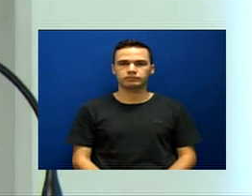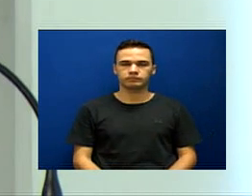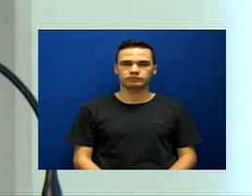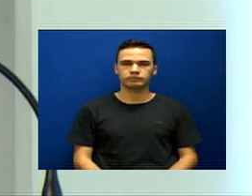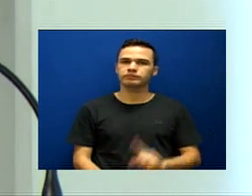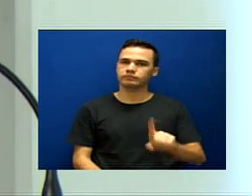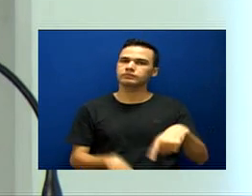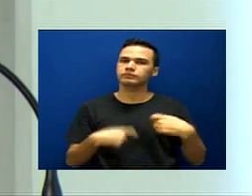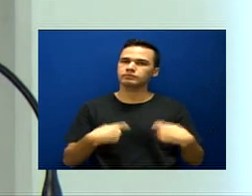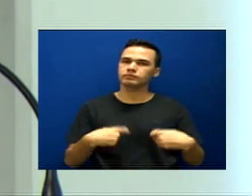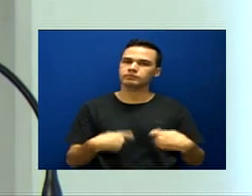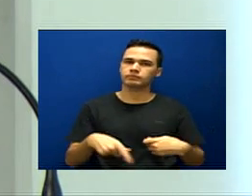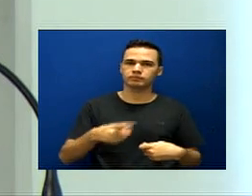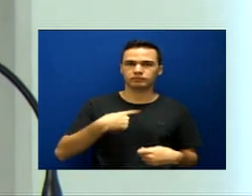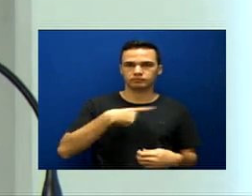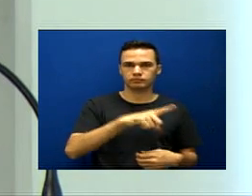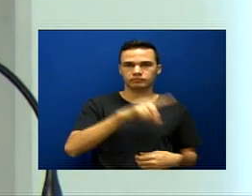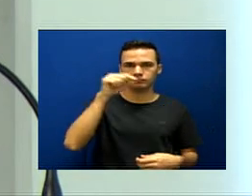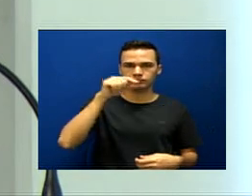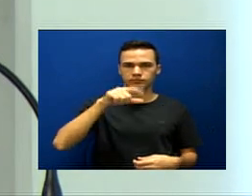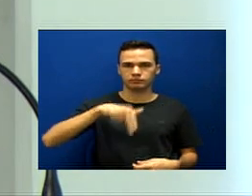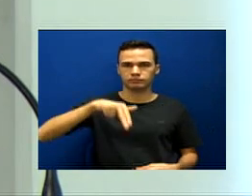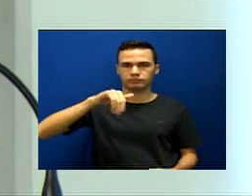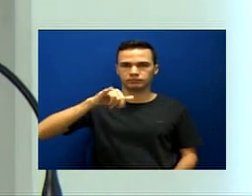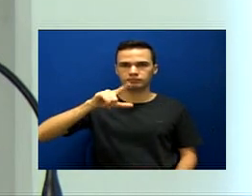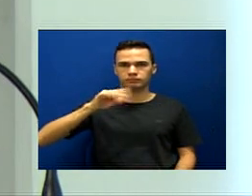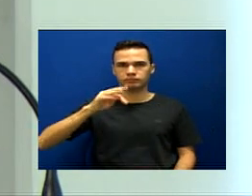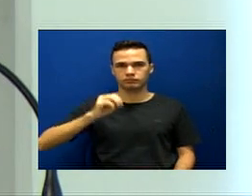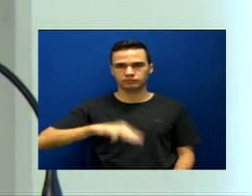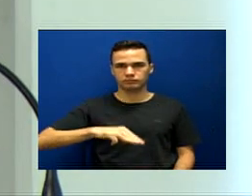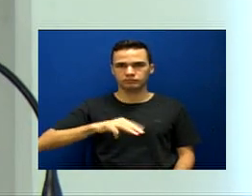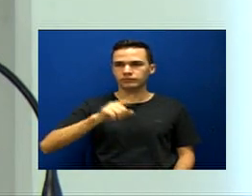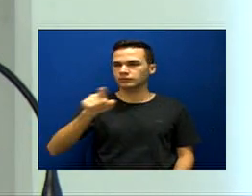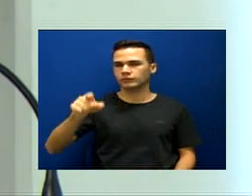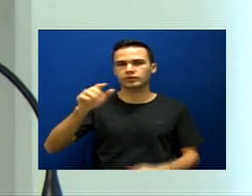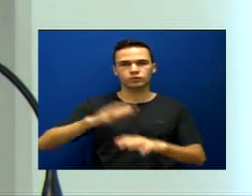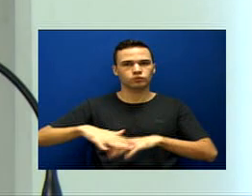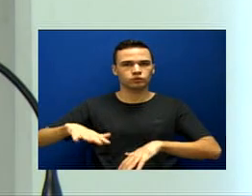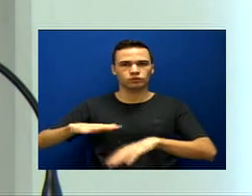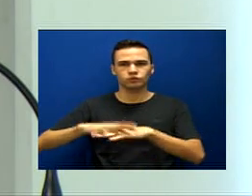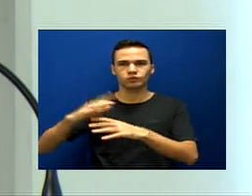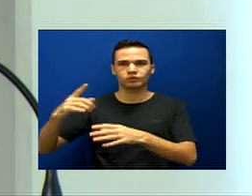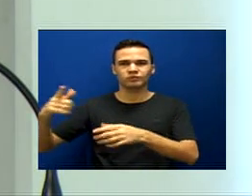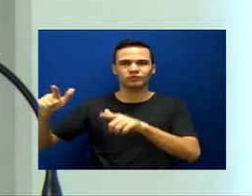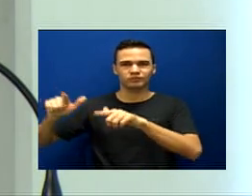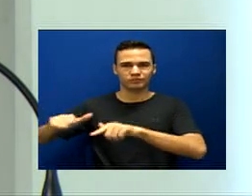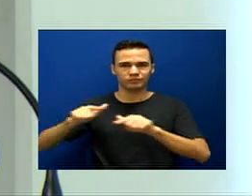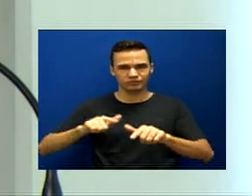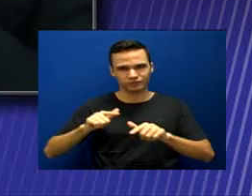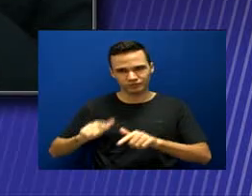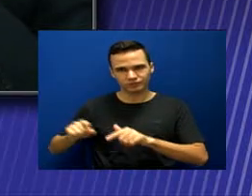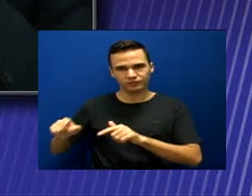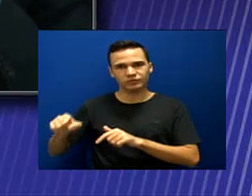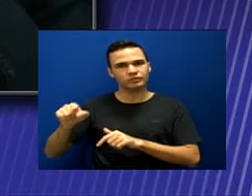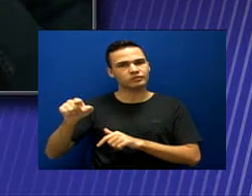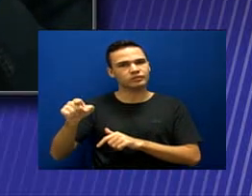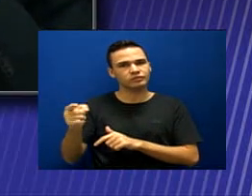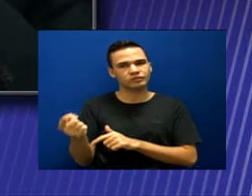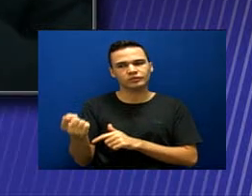mesmo. Nós escolhemos o Newton Torres, inclusive, porque é um lugar de todos os bairros que compõem a região do Cajuru, é a que tem